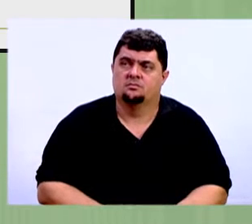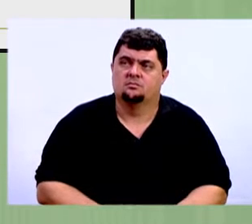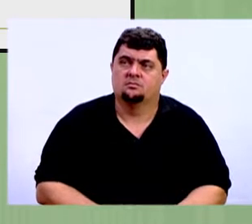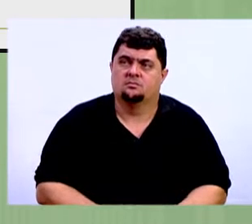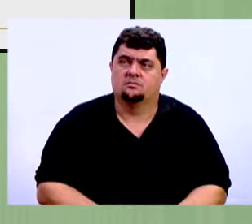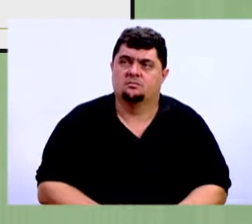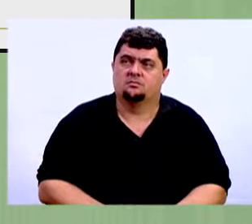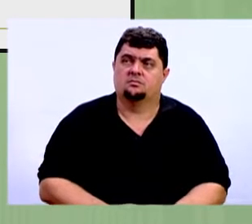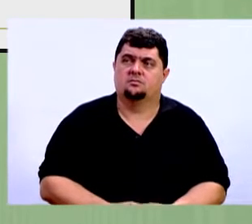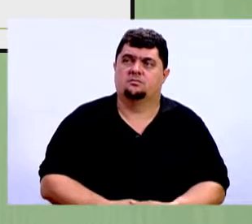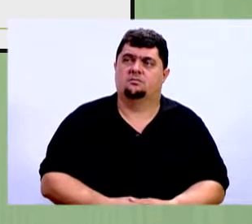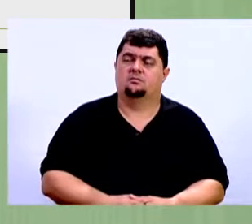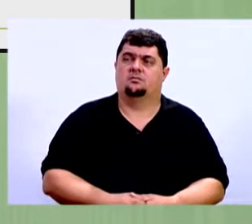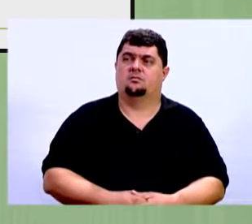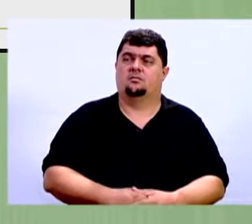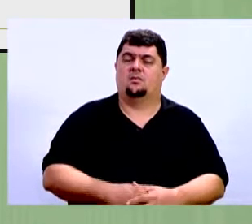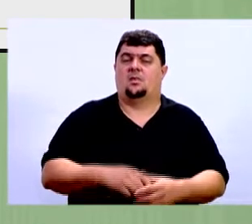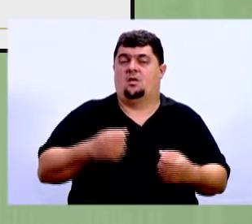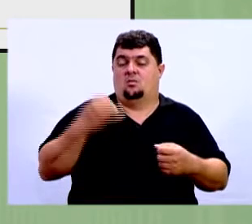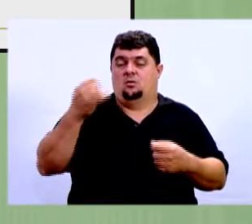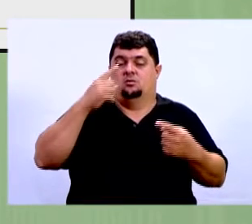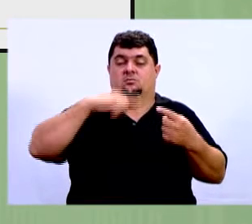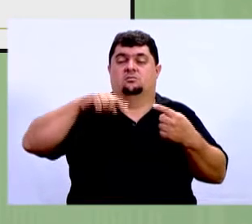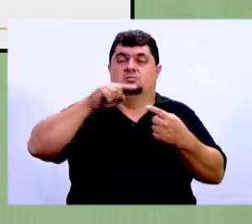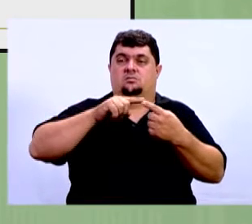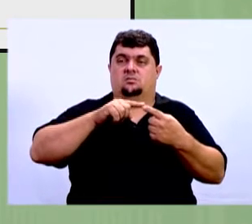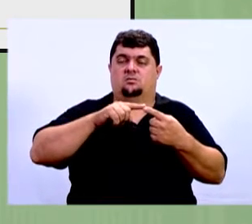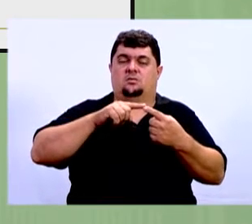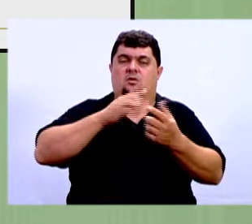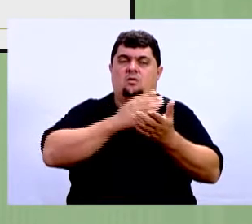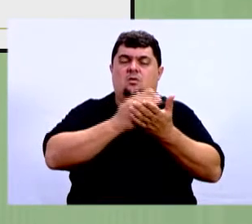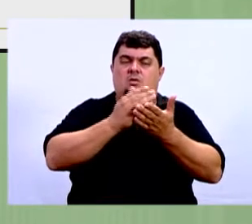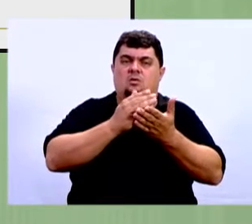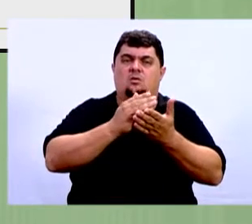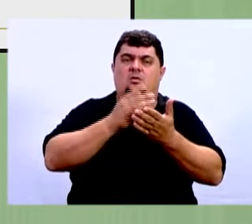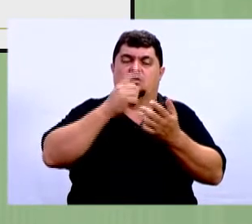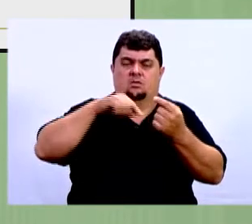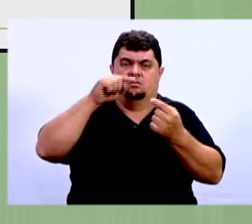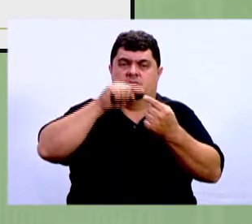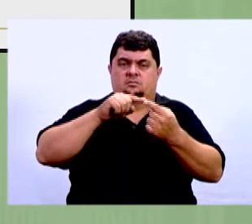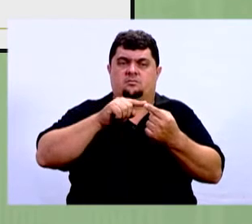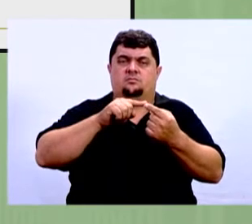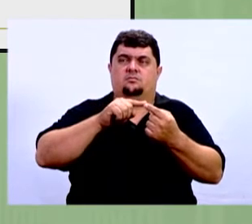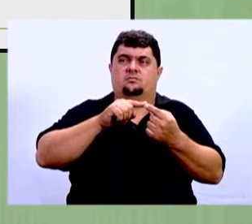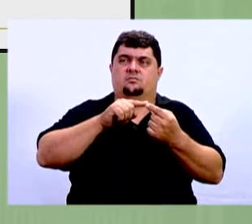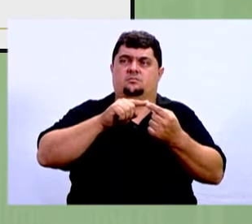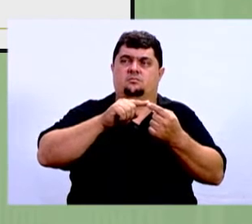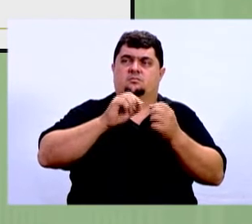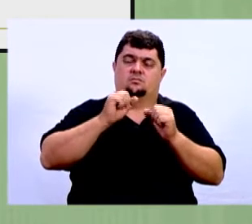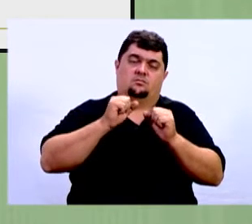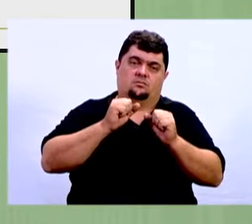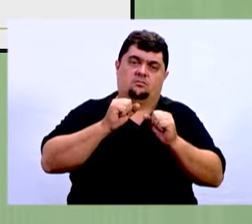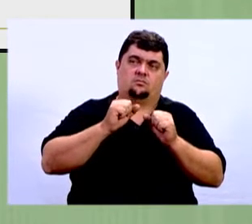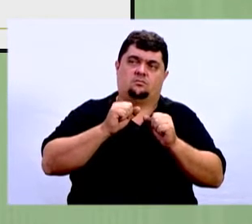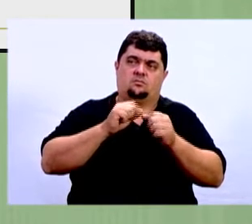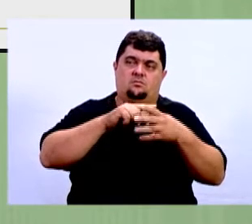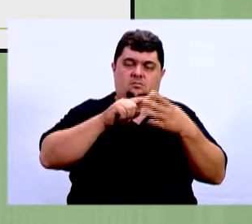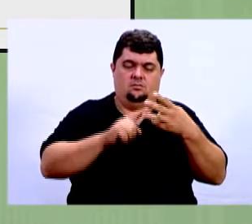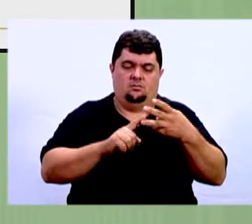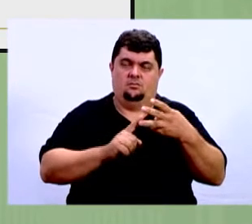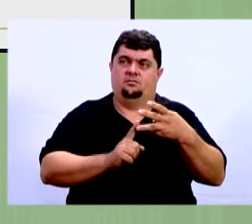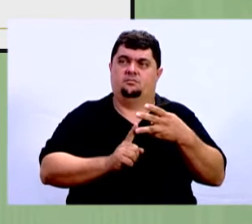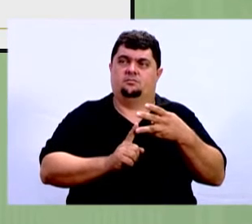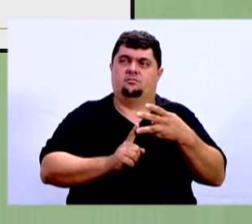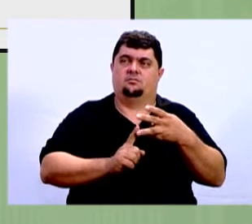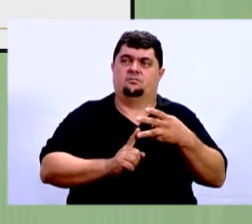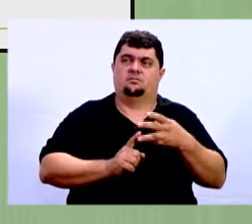As pesquisas também dependem do seu objetivo da pesquisa. Lá na introdução você colocou o objetivo. Esse objetivo, ele pode ser classificado de 3 modos.